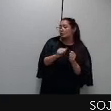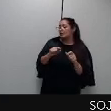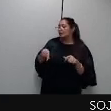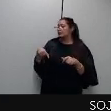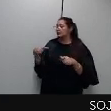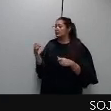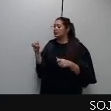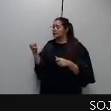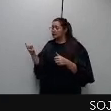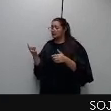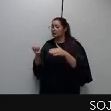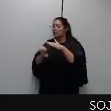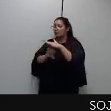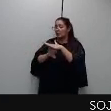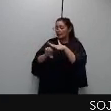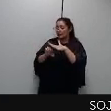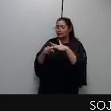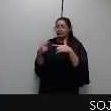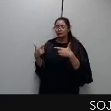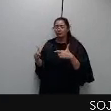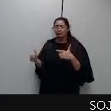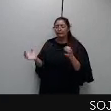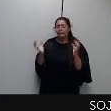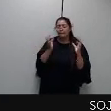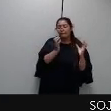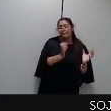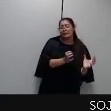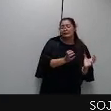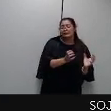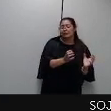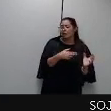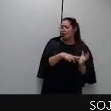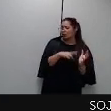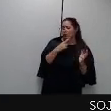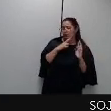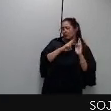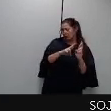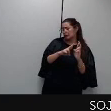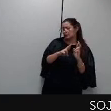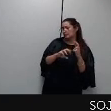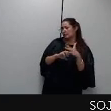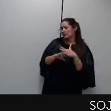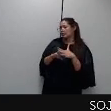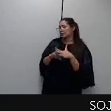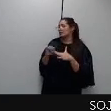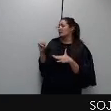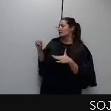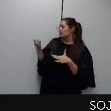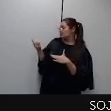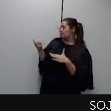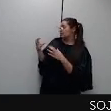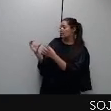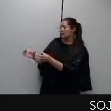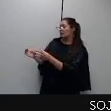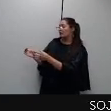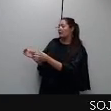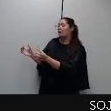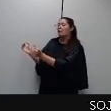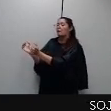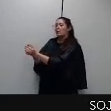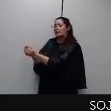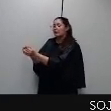não participou do fato gerador é responsável e se ela participou do fato gerador era tem